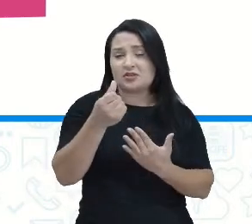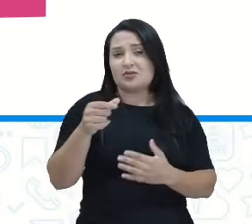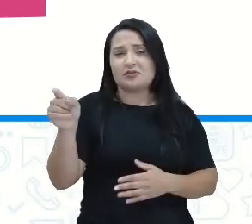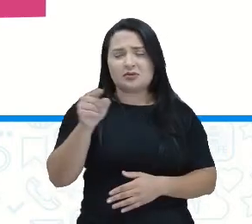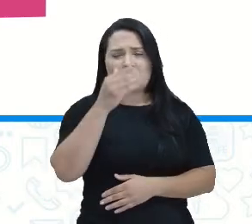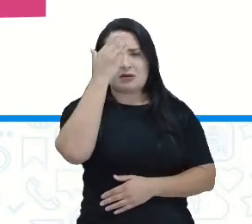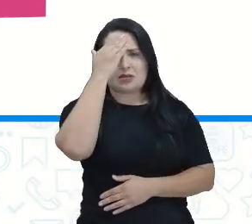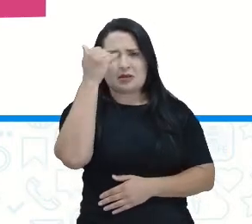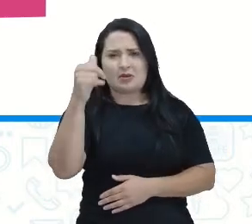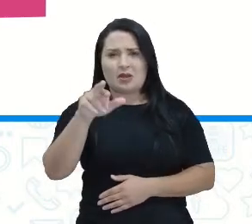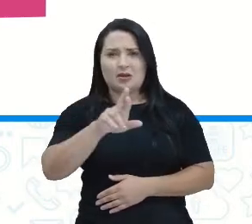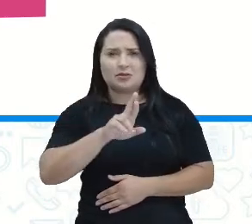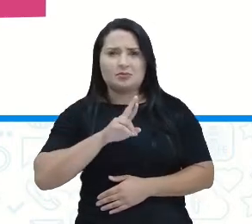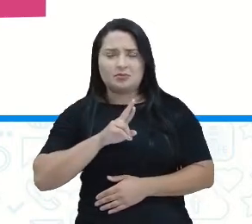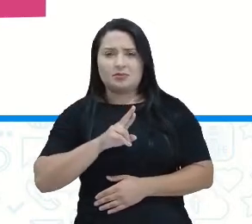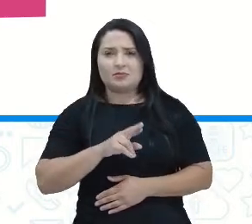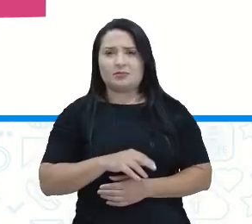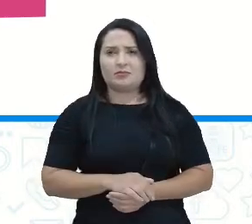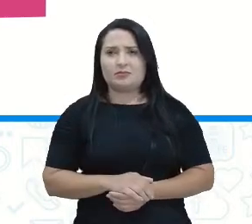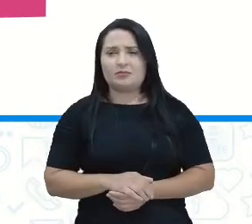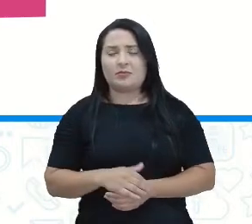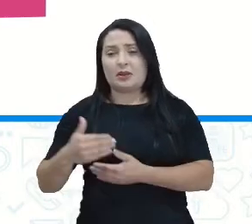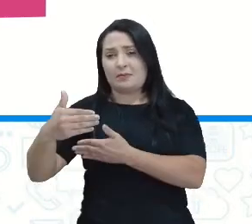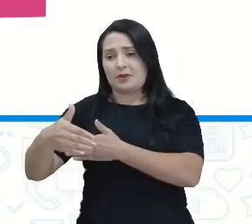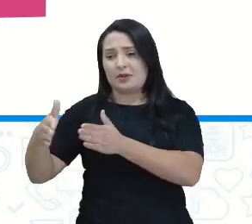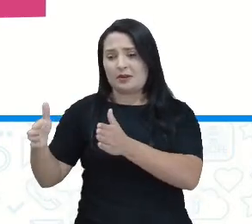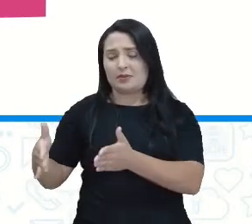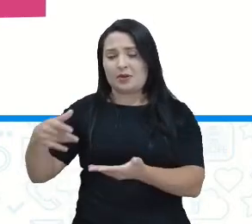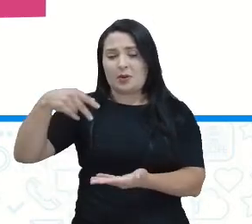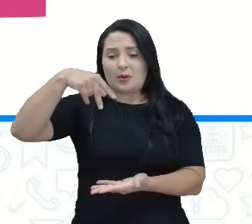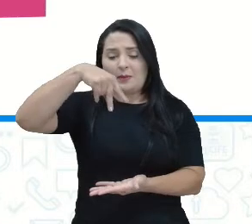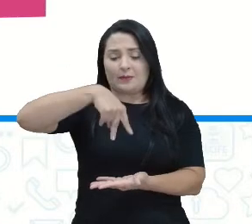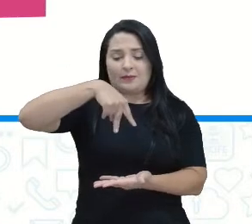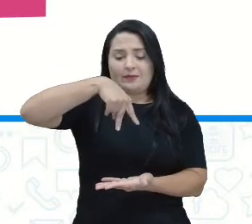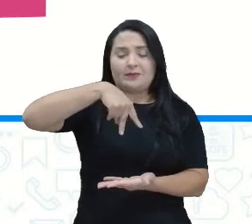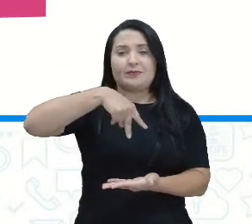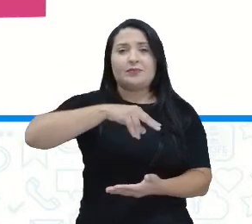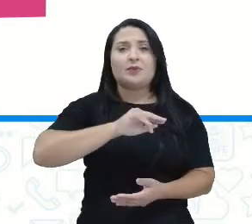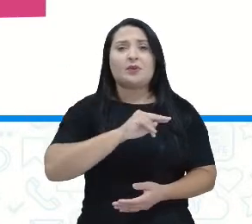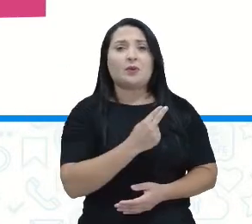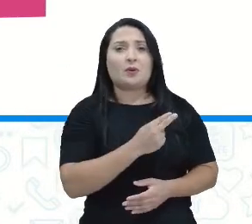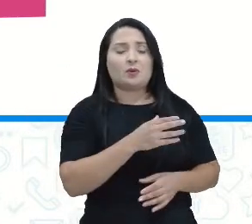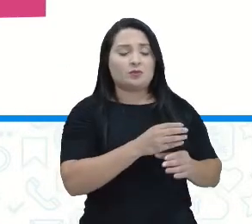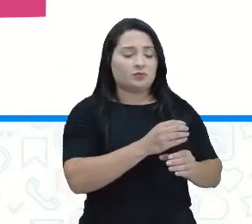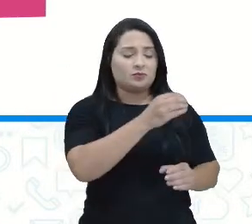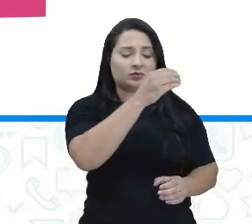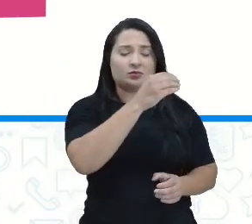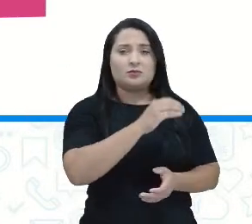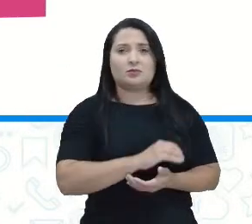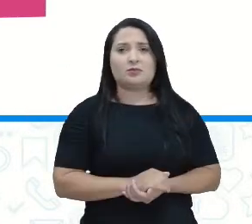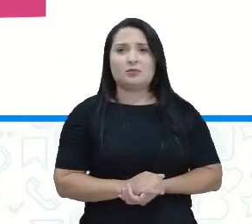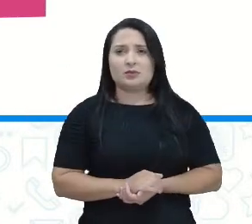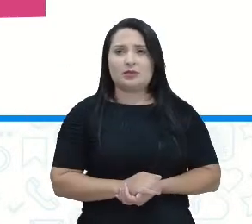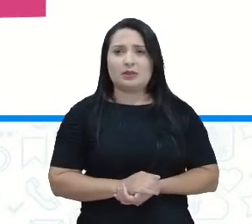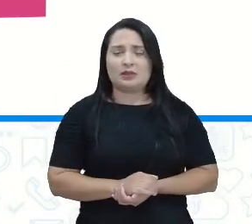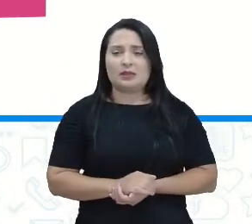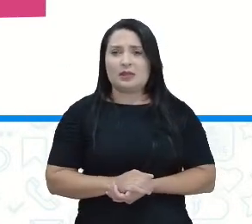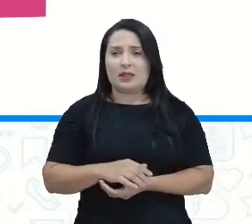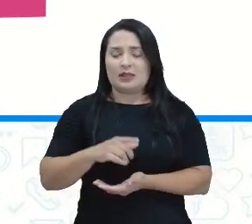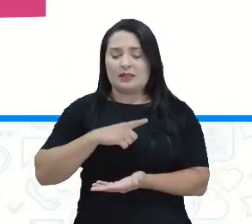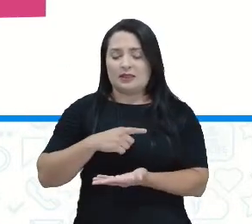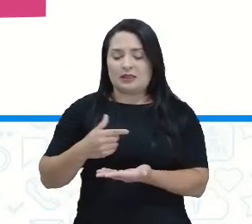dizer? Paralelepípedo, pirâmide ou cilindro? Essa pirâmide aí, ó, tem uma